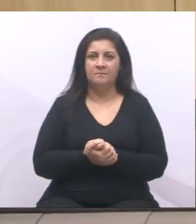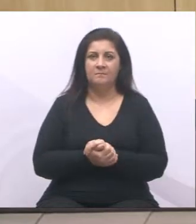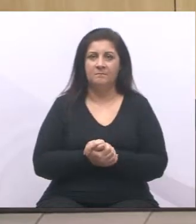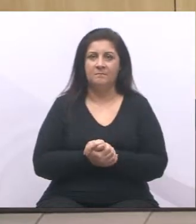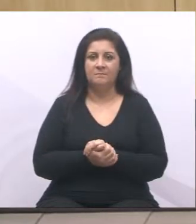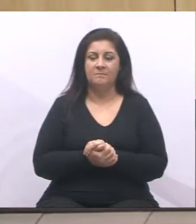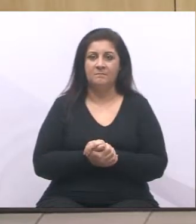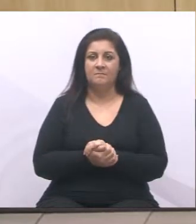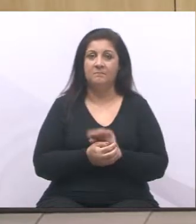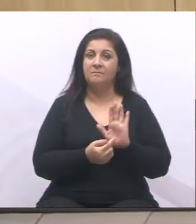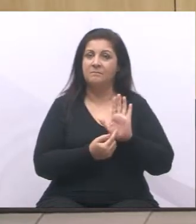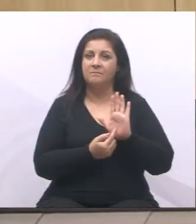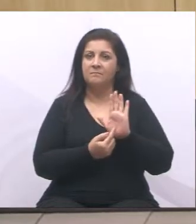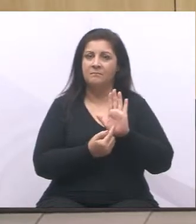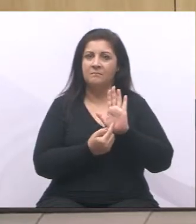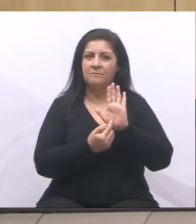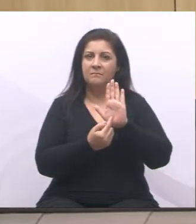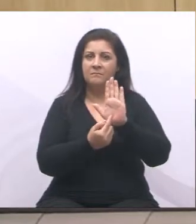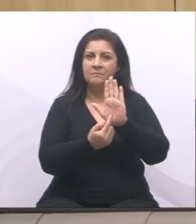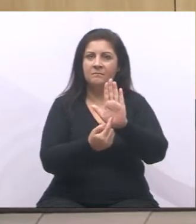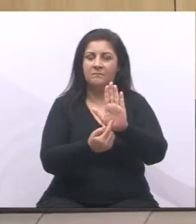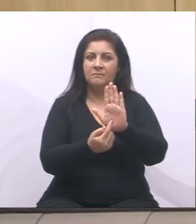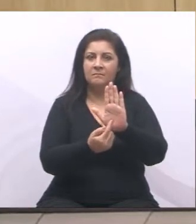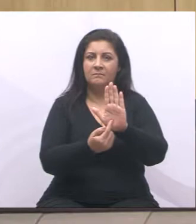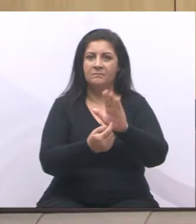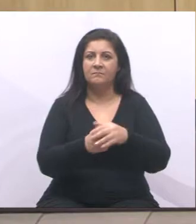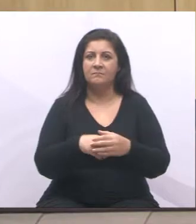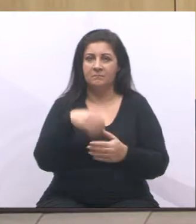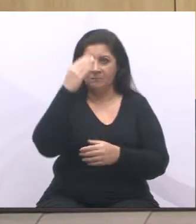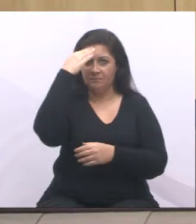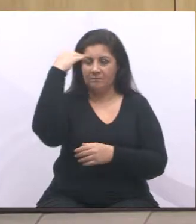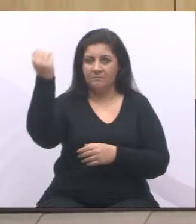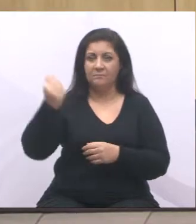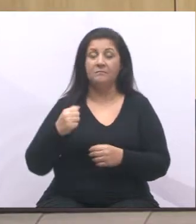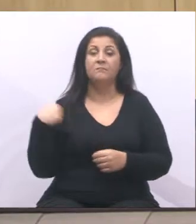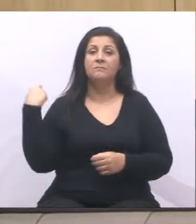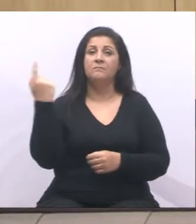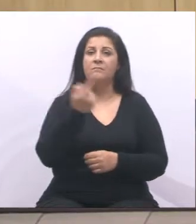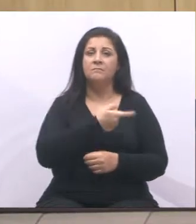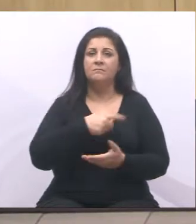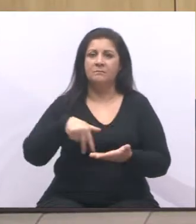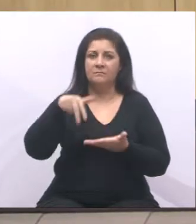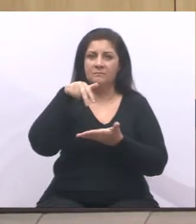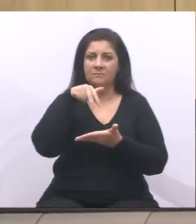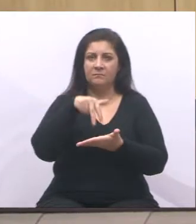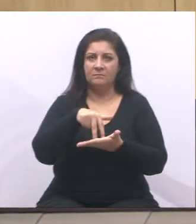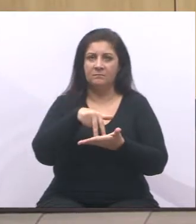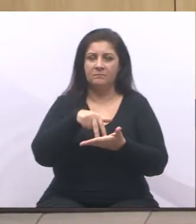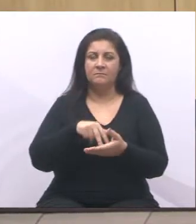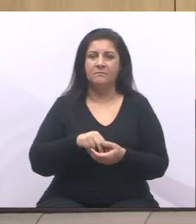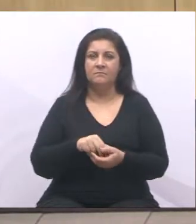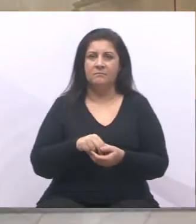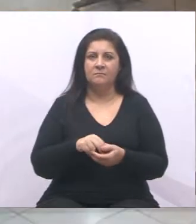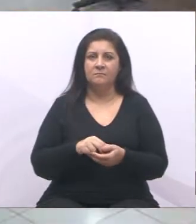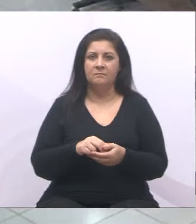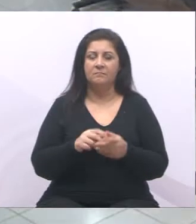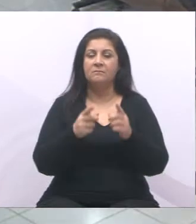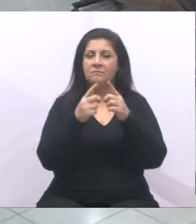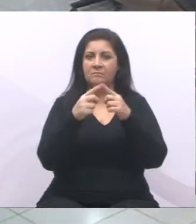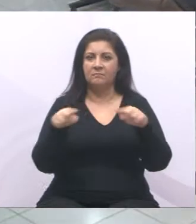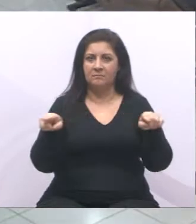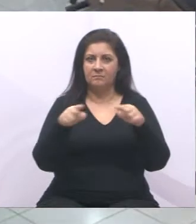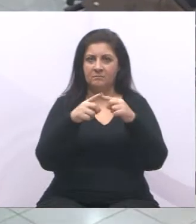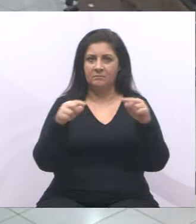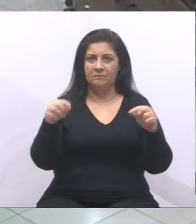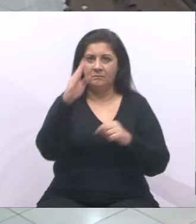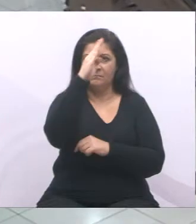a presente solidariedade. Peço a todos que fiquem em pé para a execução